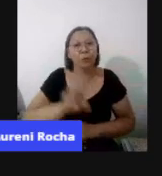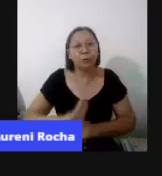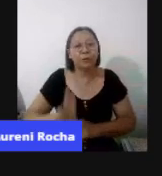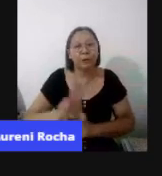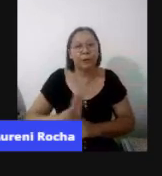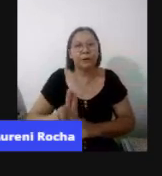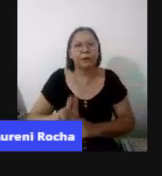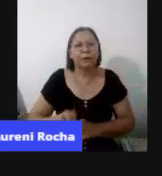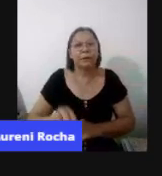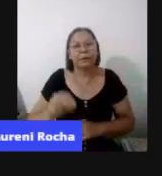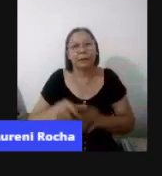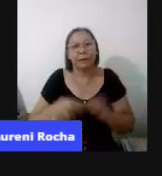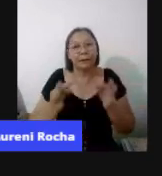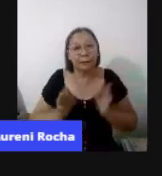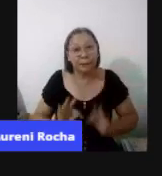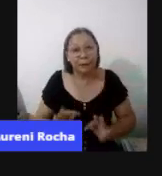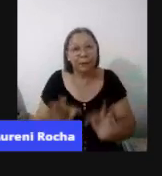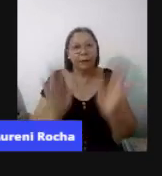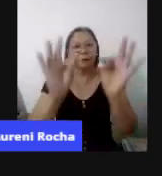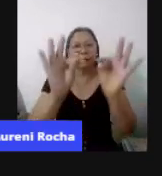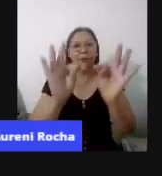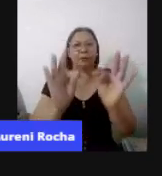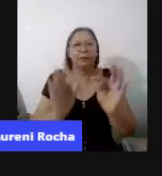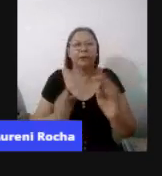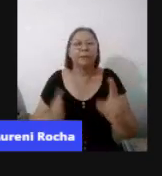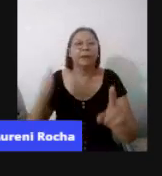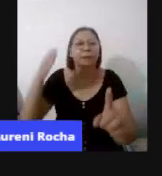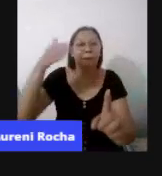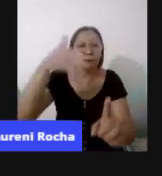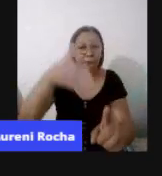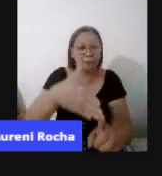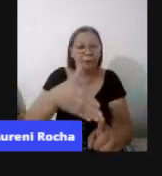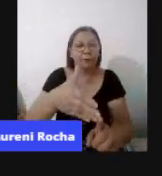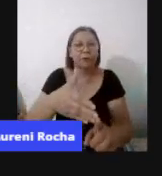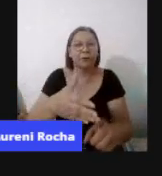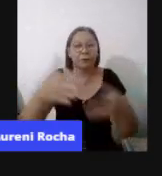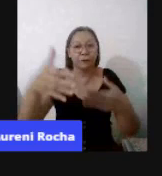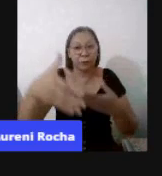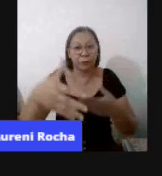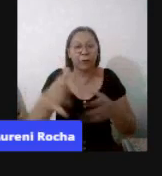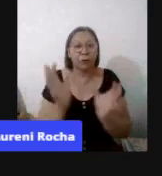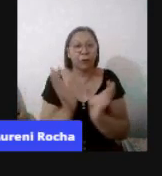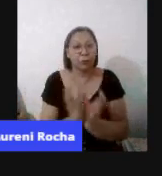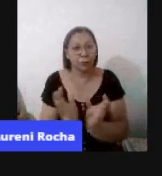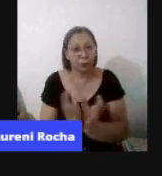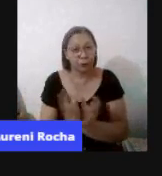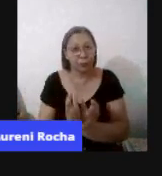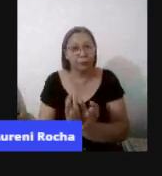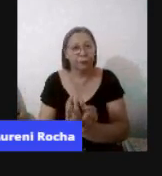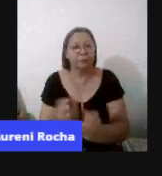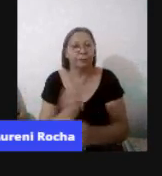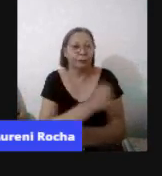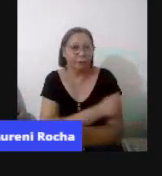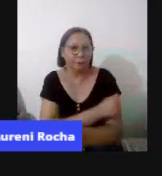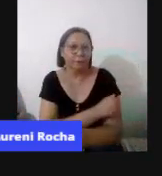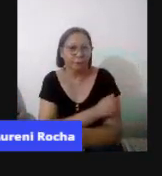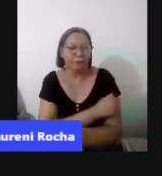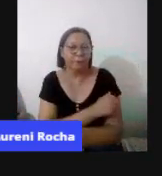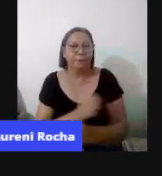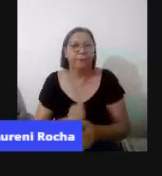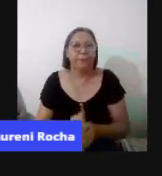suas crianças, para atingir a sua turma. Então, hoje, nós temos essa resolução que garante que o professor